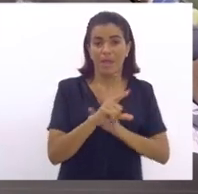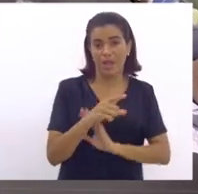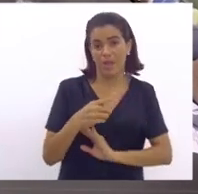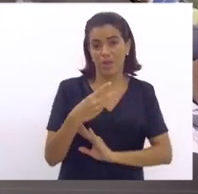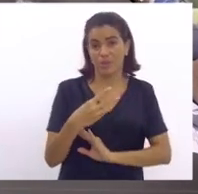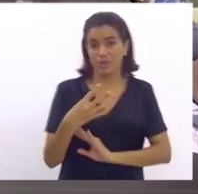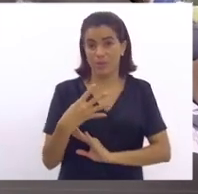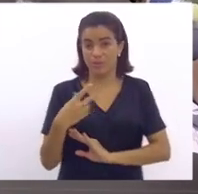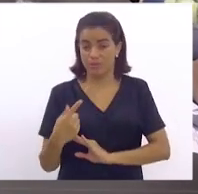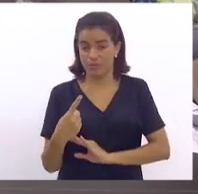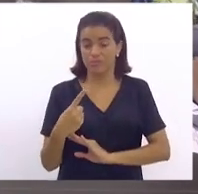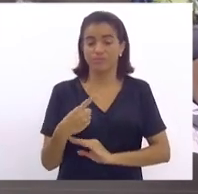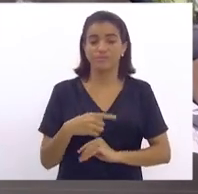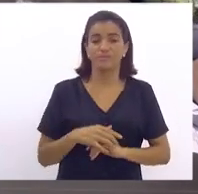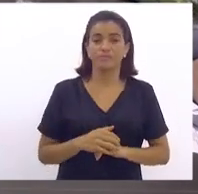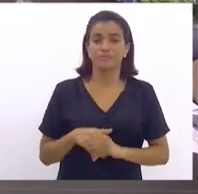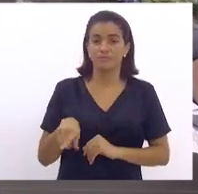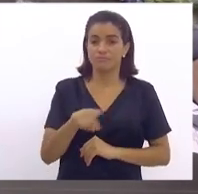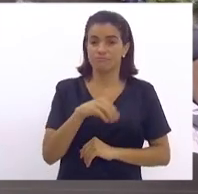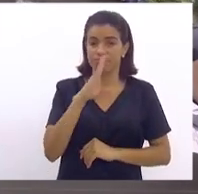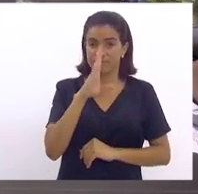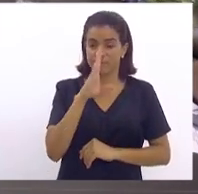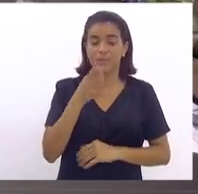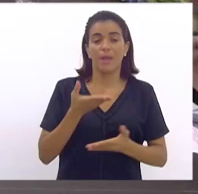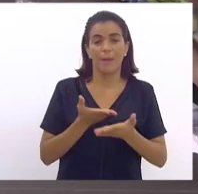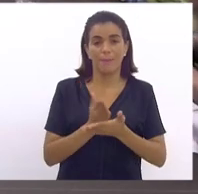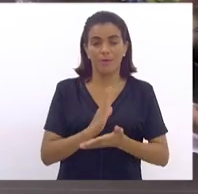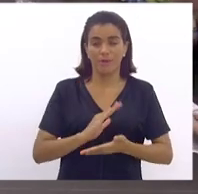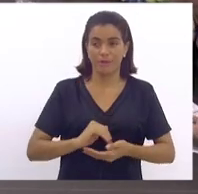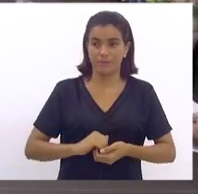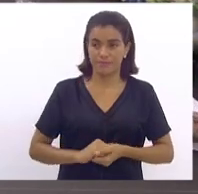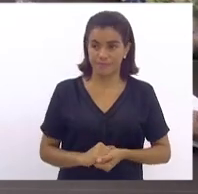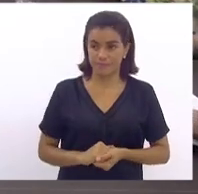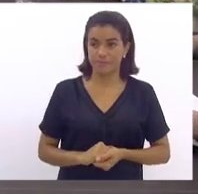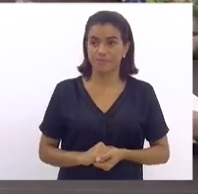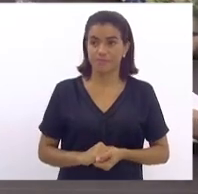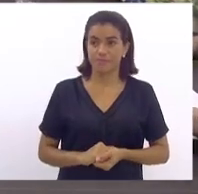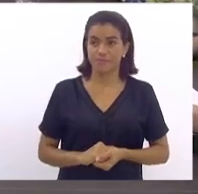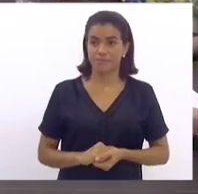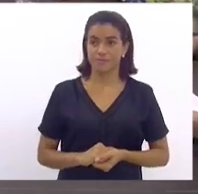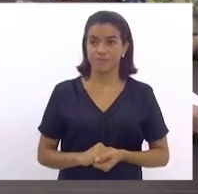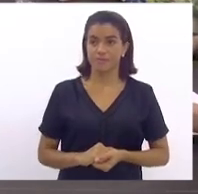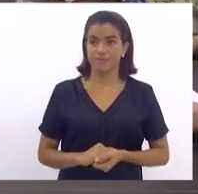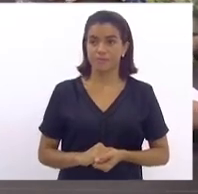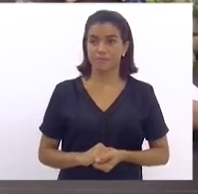PL 4137-2018. Senhores que aprovam, permaneçam como estão. Aprovado a anexação.